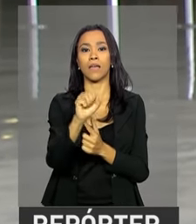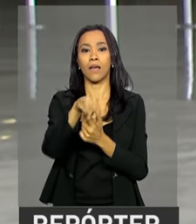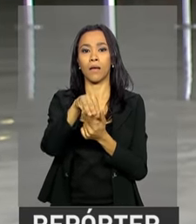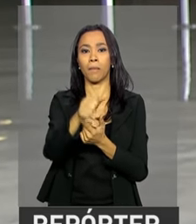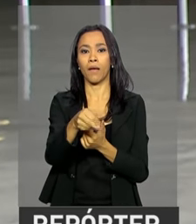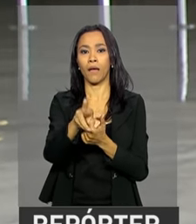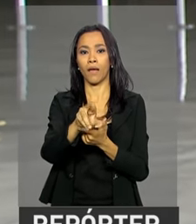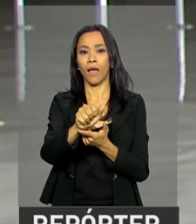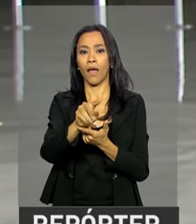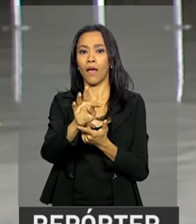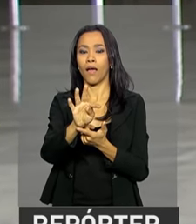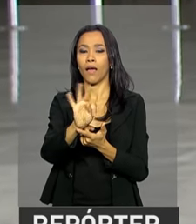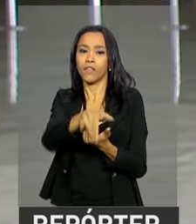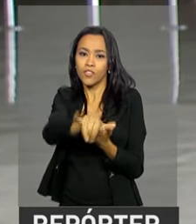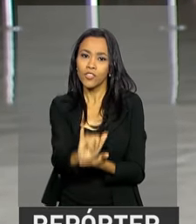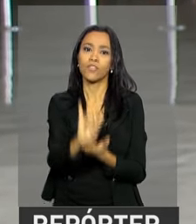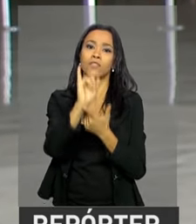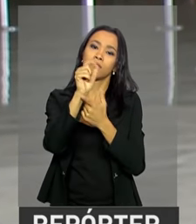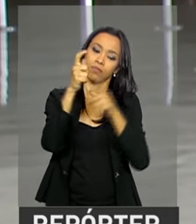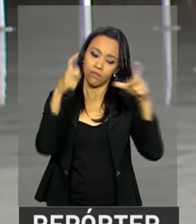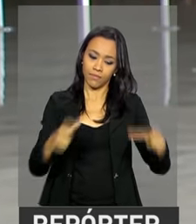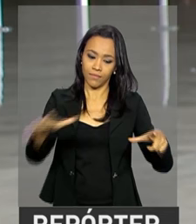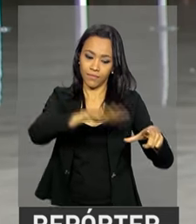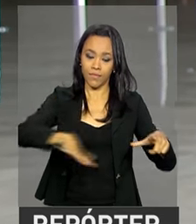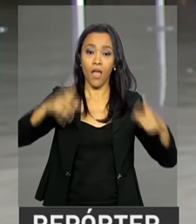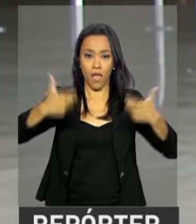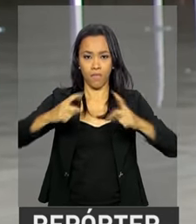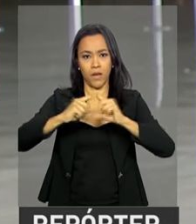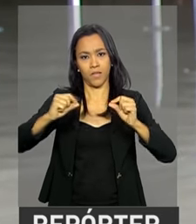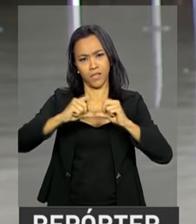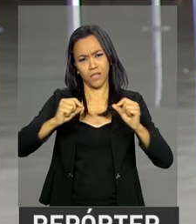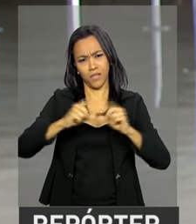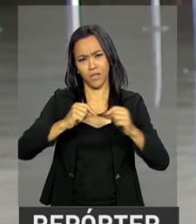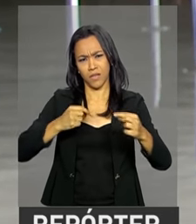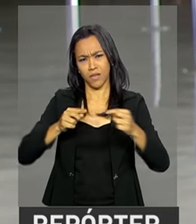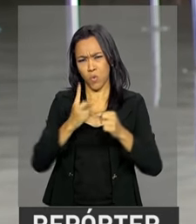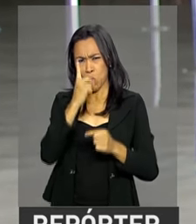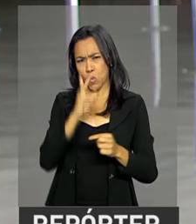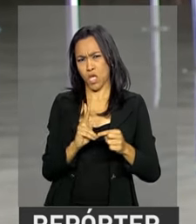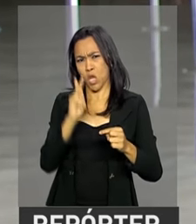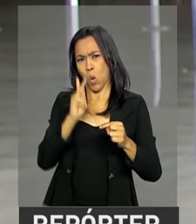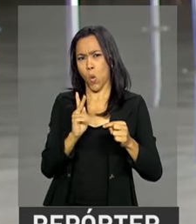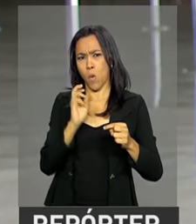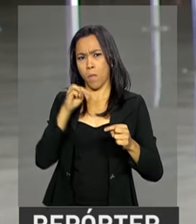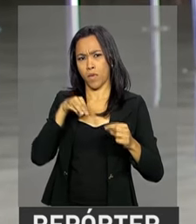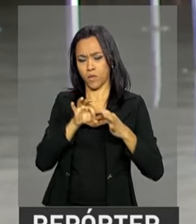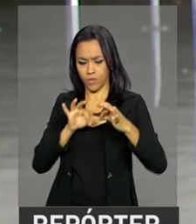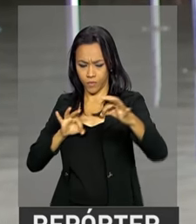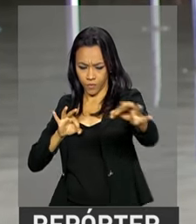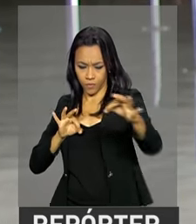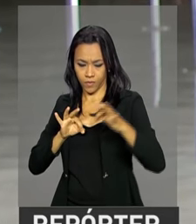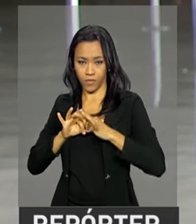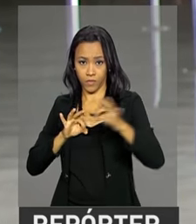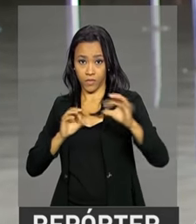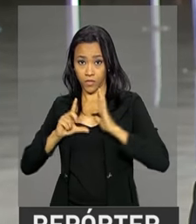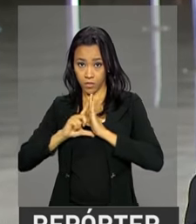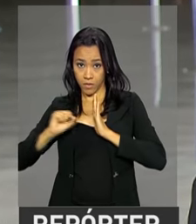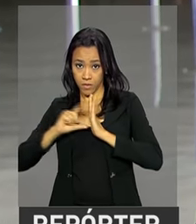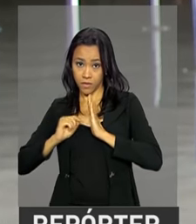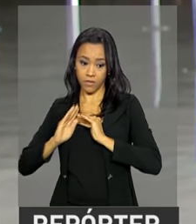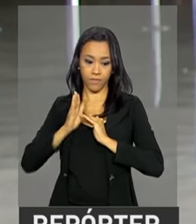ministério das relações exteriores que fica aqui em Brasília a pouco menos de 1 km de distância aqui do Palácio do